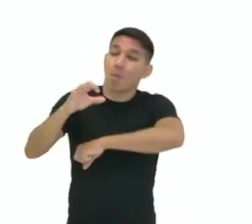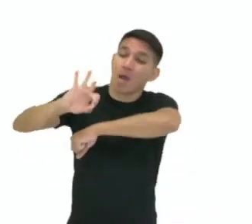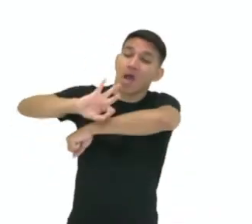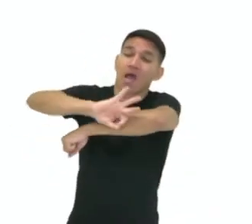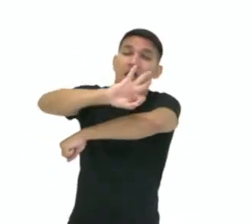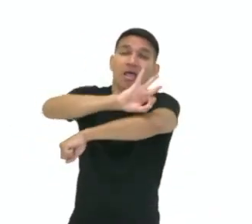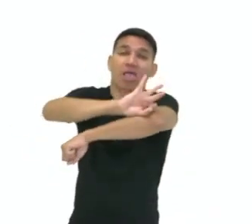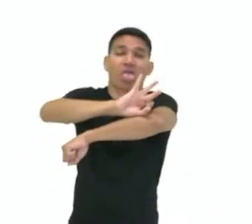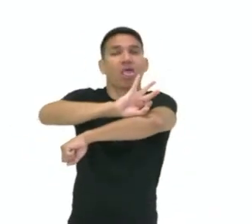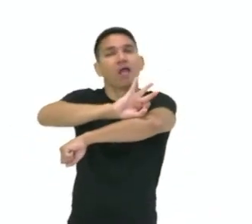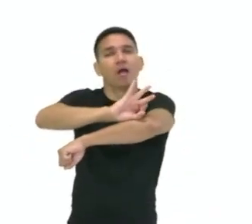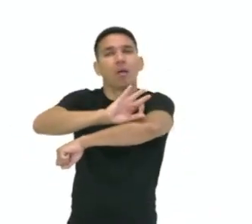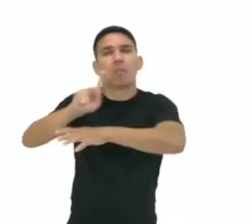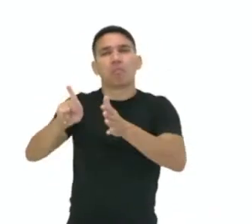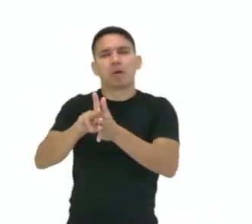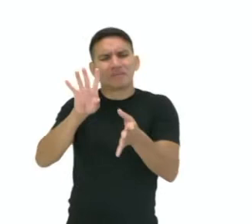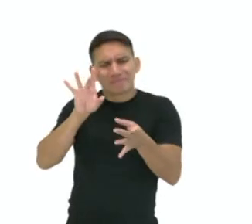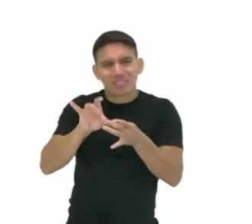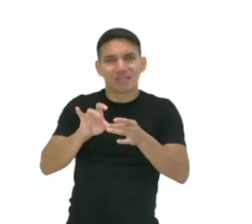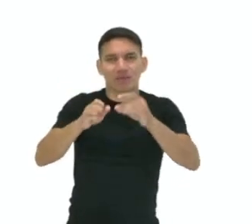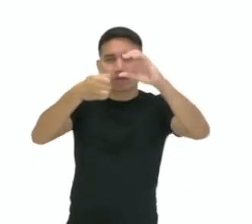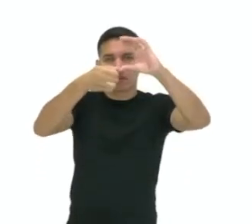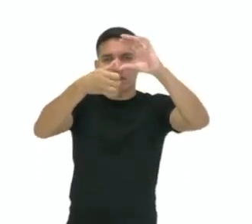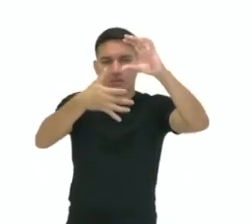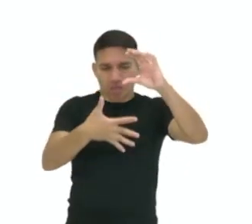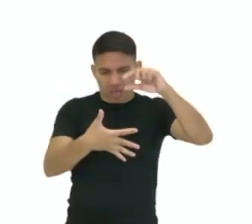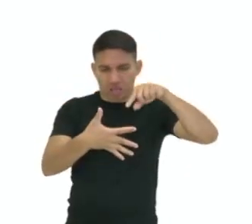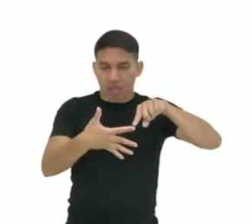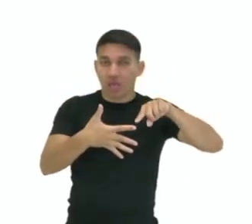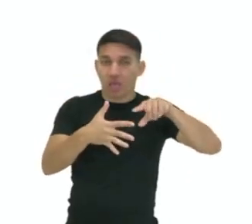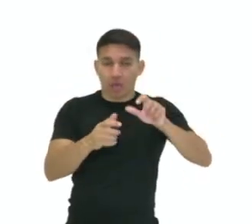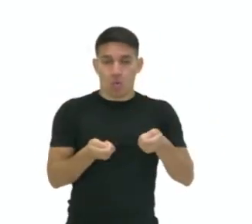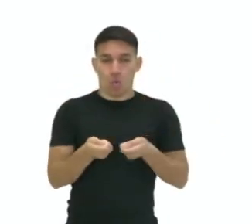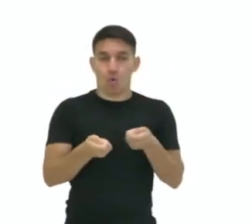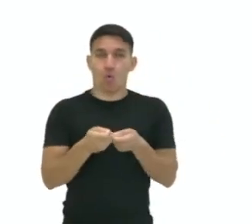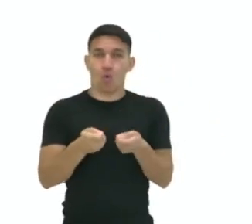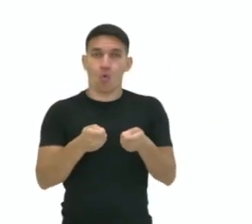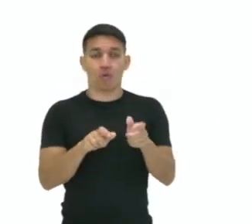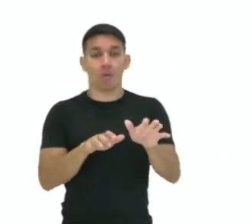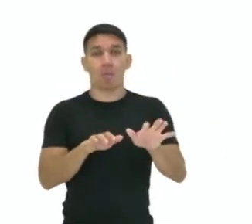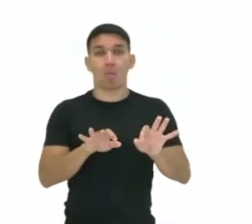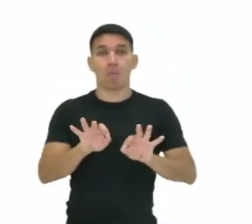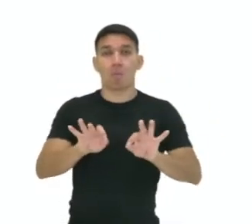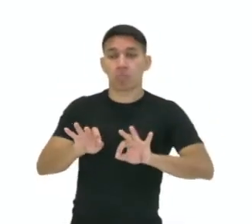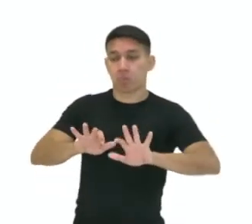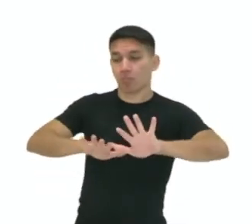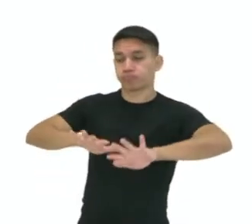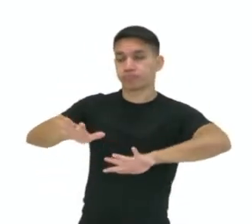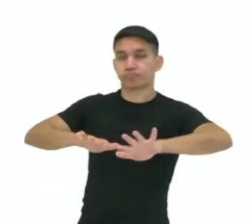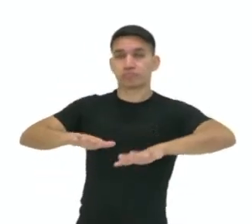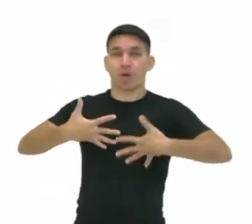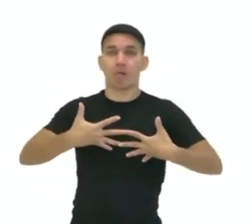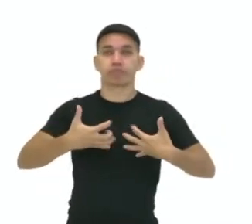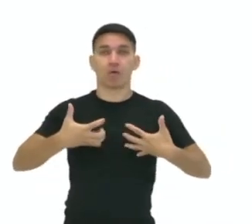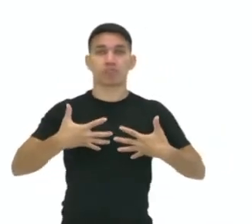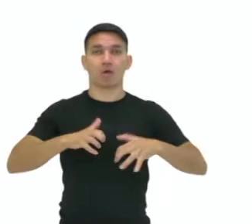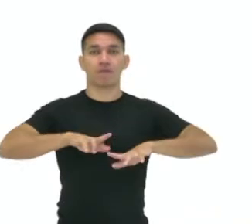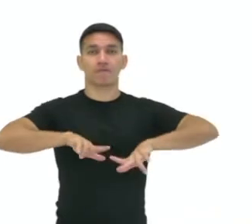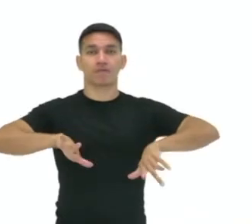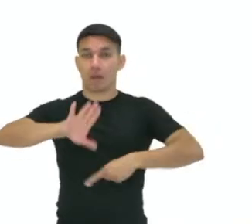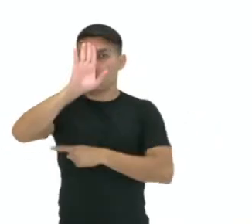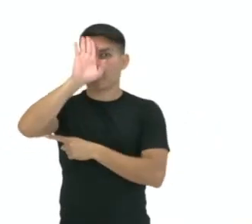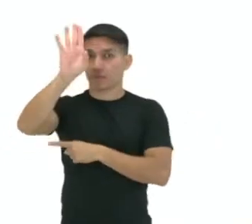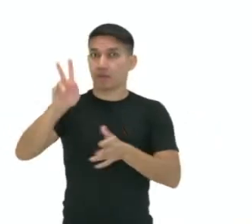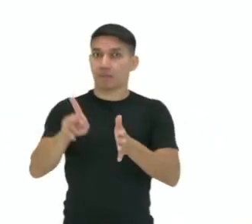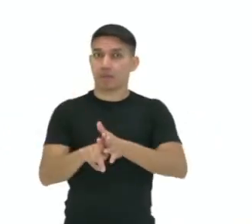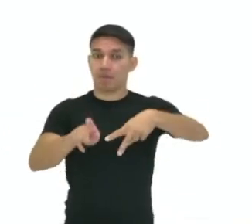do nosso sistema nervoso, que controlam o quê? O movimento de muitos músculos, principalmente das pernas